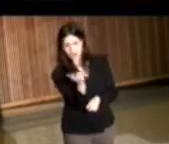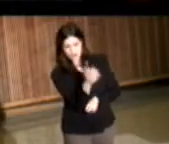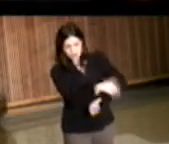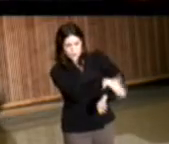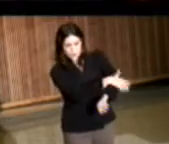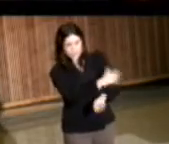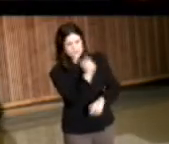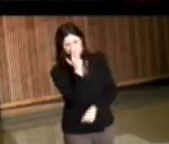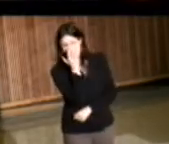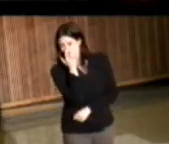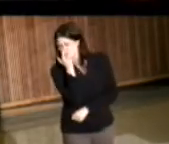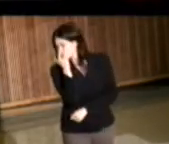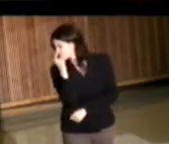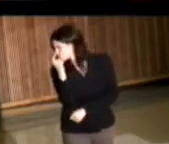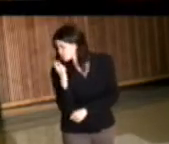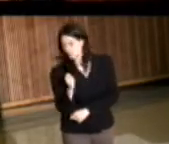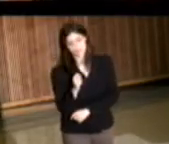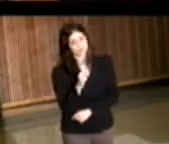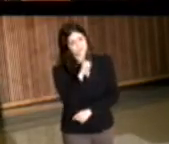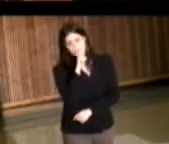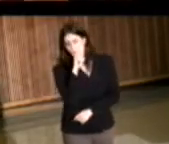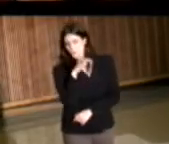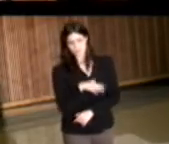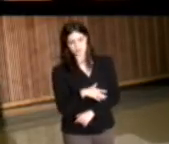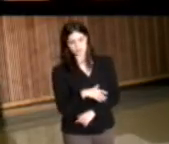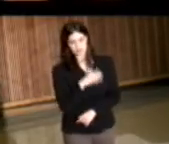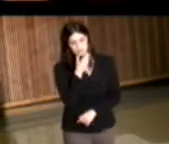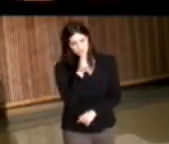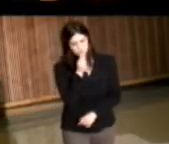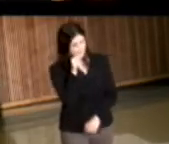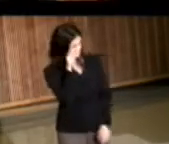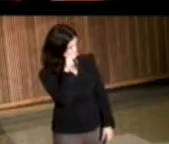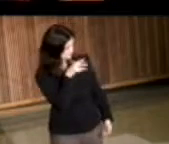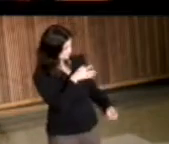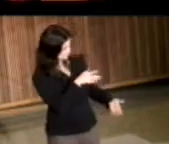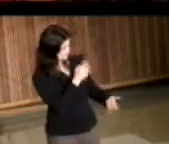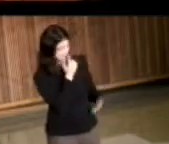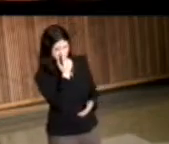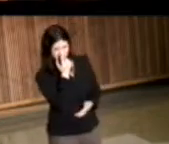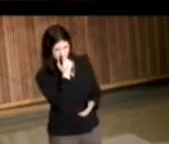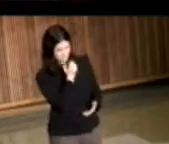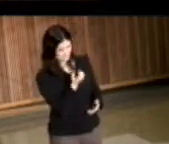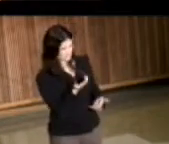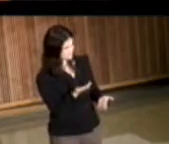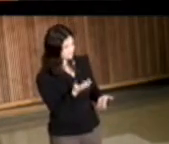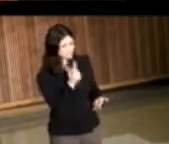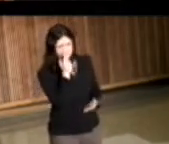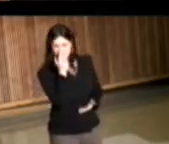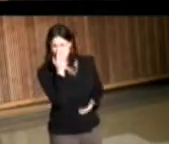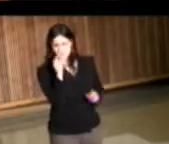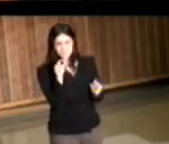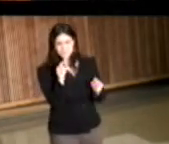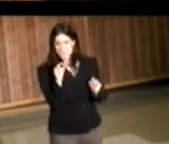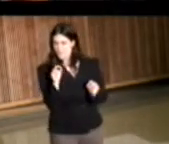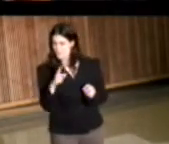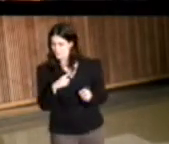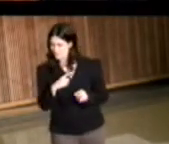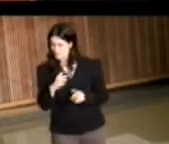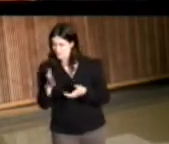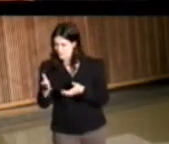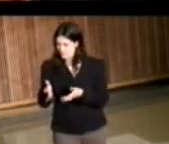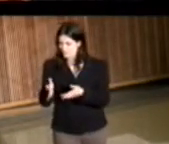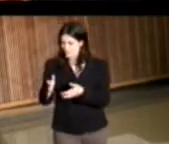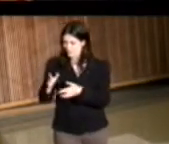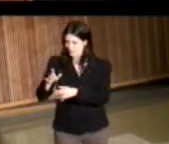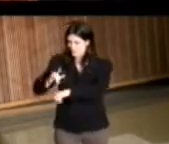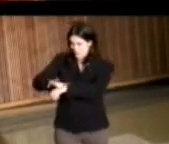mas muito mal, que eles disseram assim, o que está acontecendo? Tem um cheiro horrível aqui, vem lá se tem alguma coisa errada lá